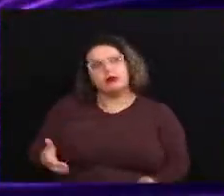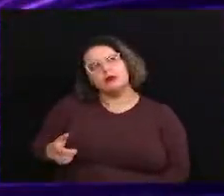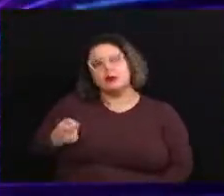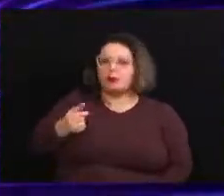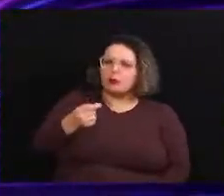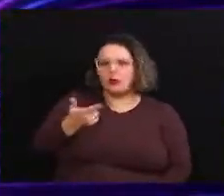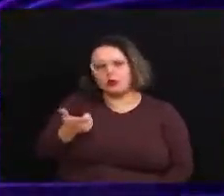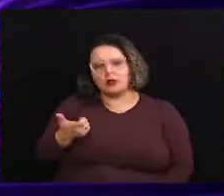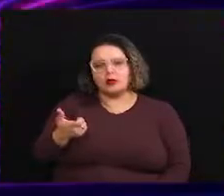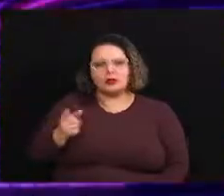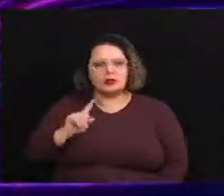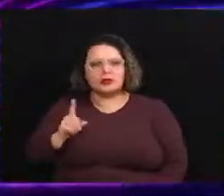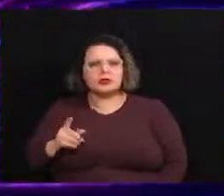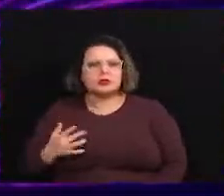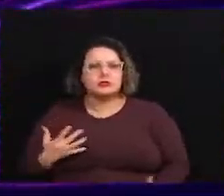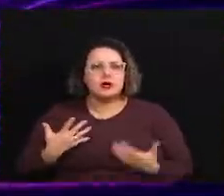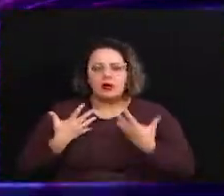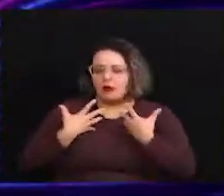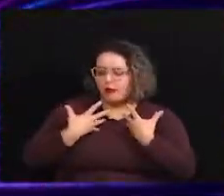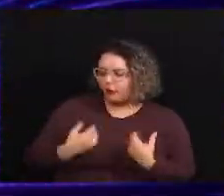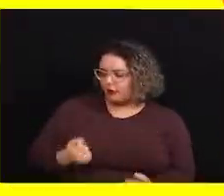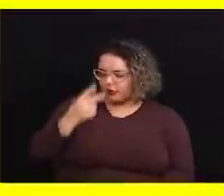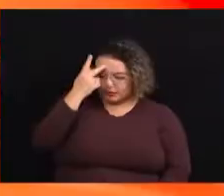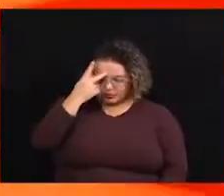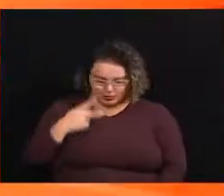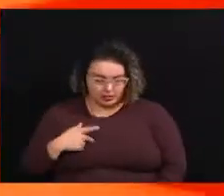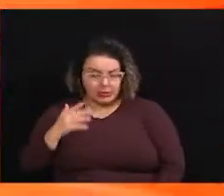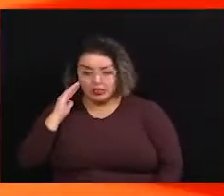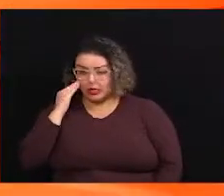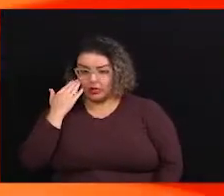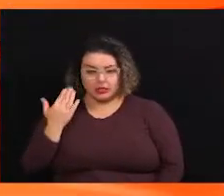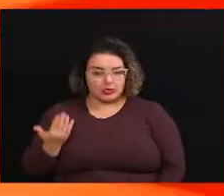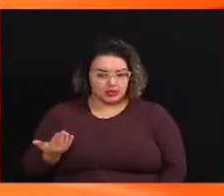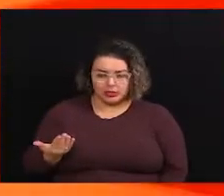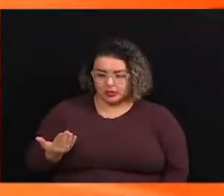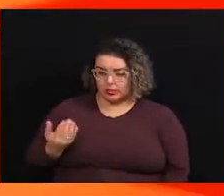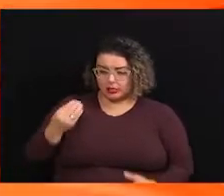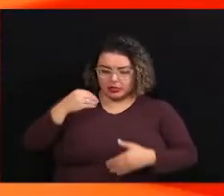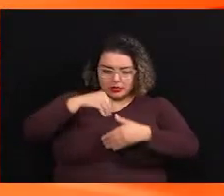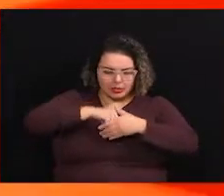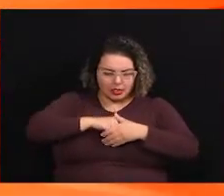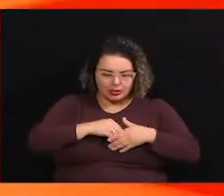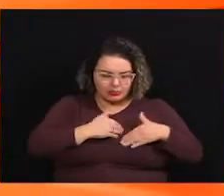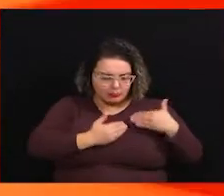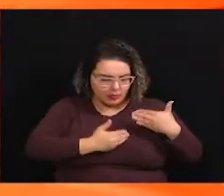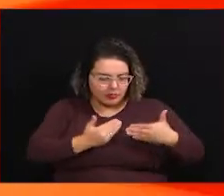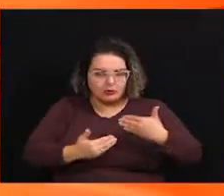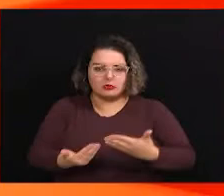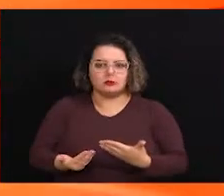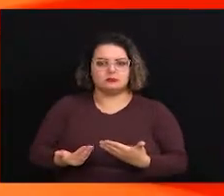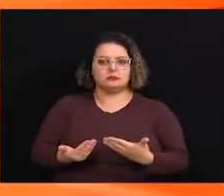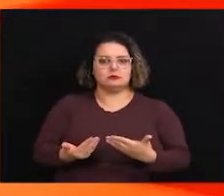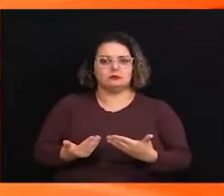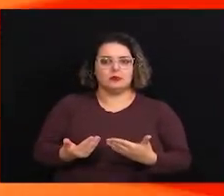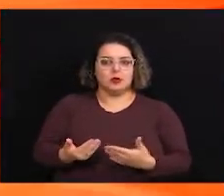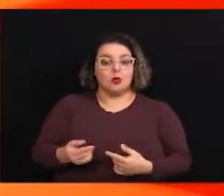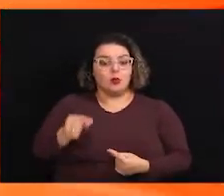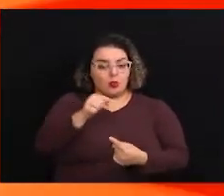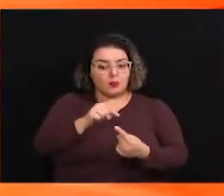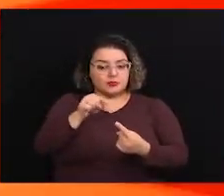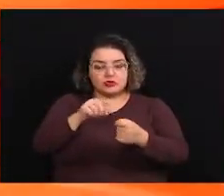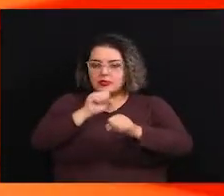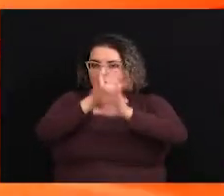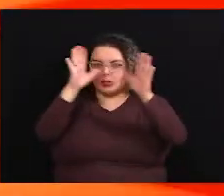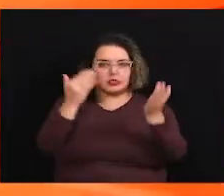jornada de autoaceitação, né? De entender-se dentro de um processo. A meta já está clara